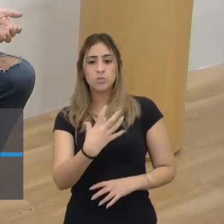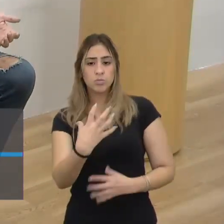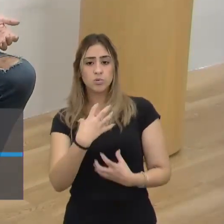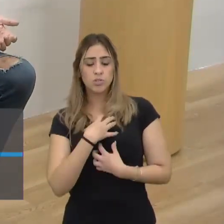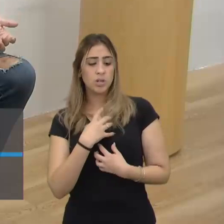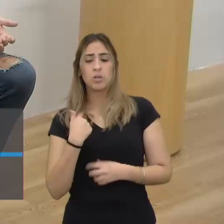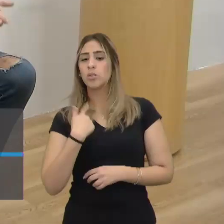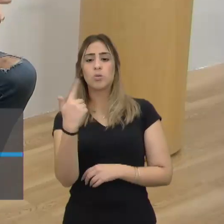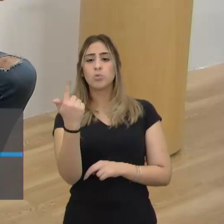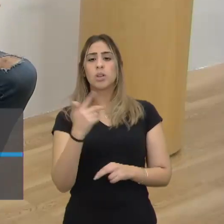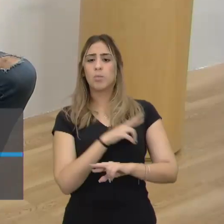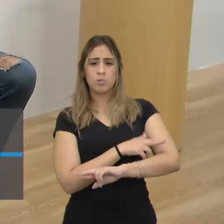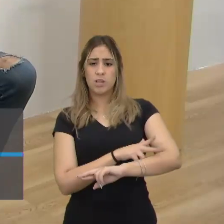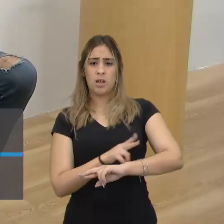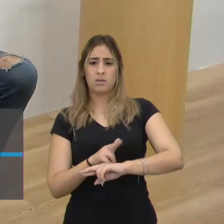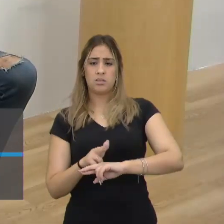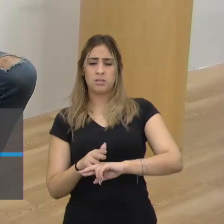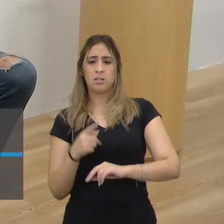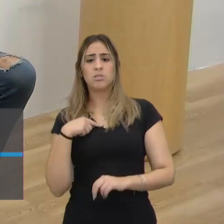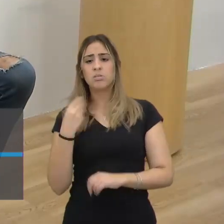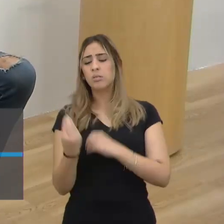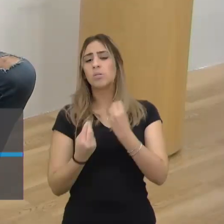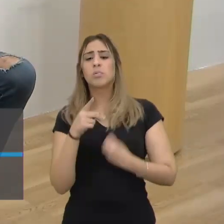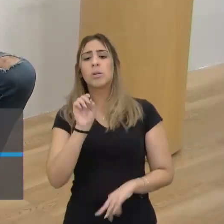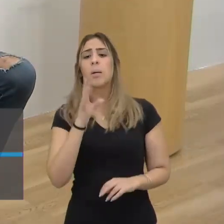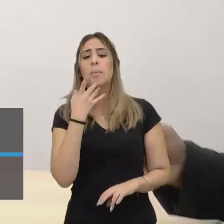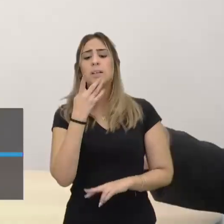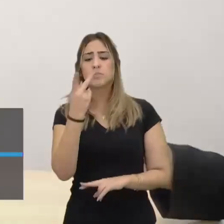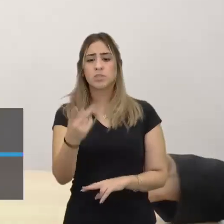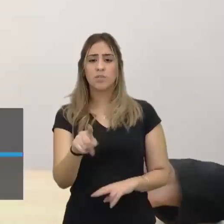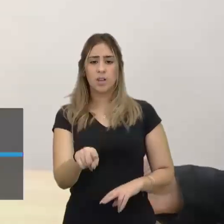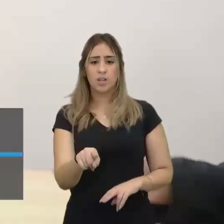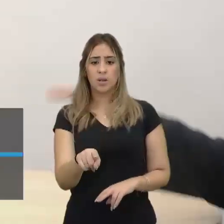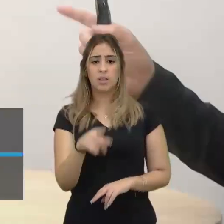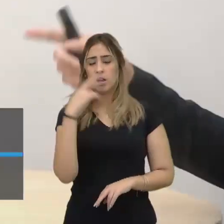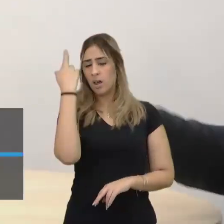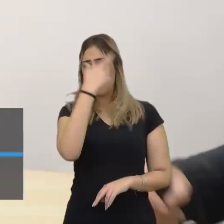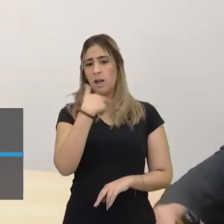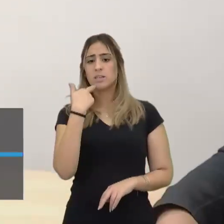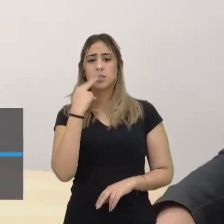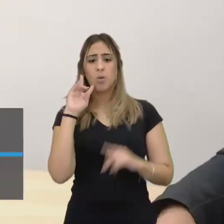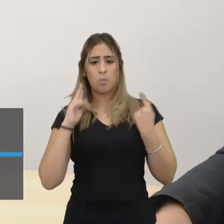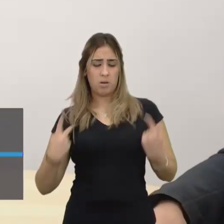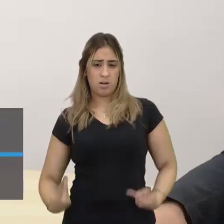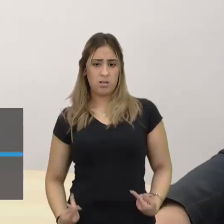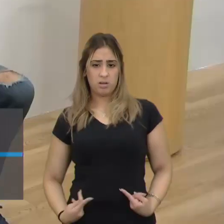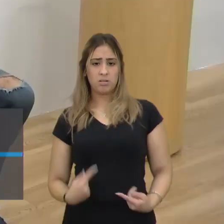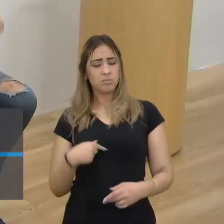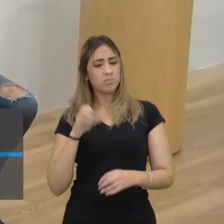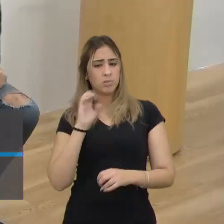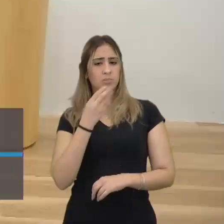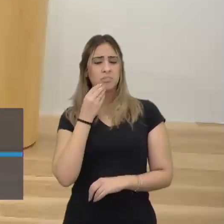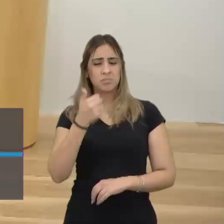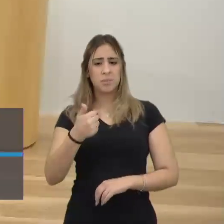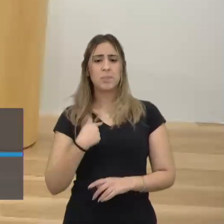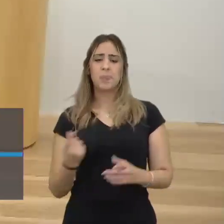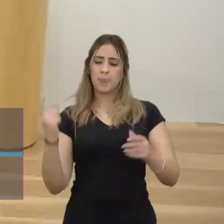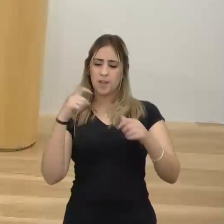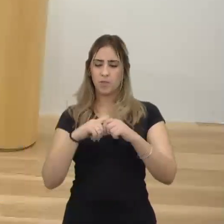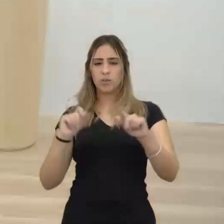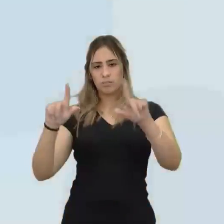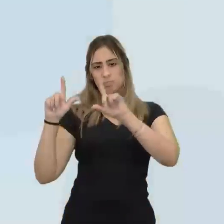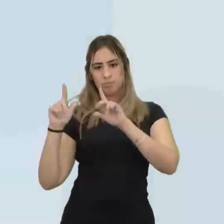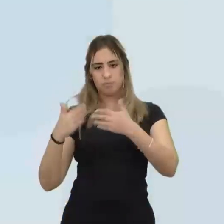nós não temos raça, e sim apenas, como você falou, A raça humana. Mandou super bem. Vamos voltar pro LED